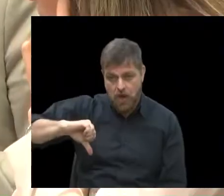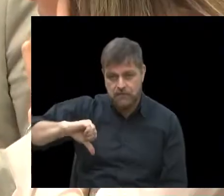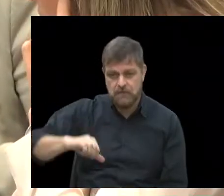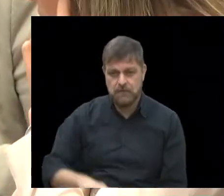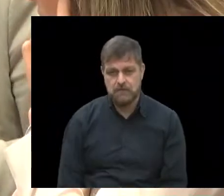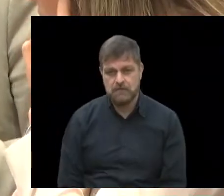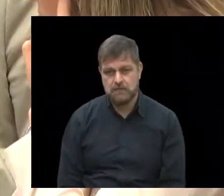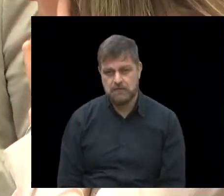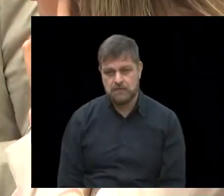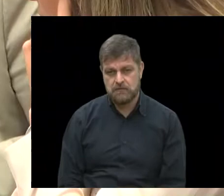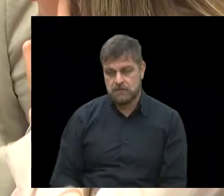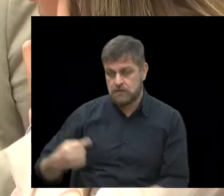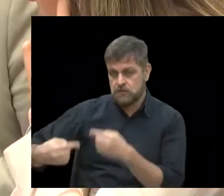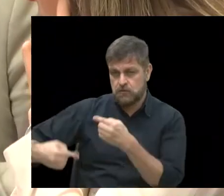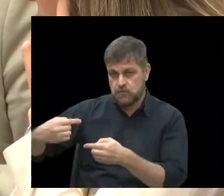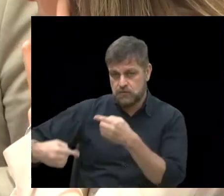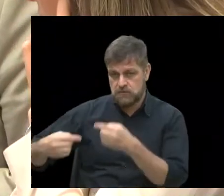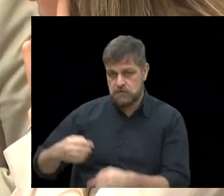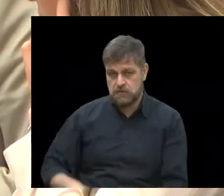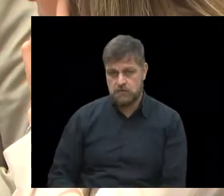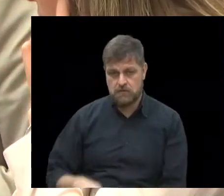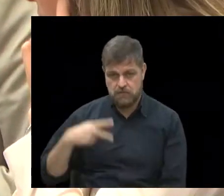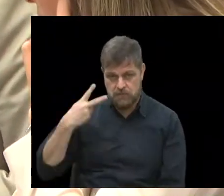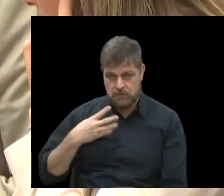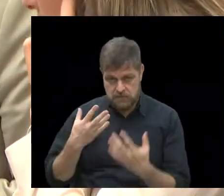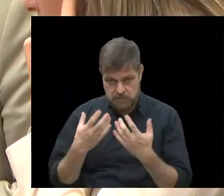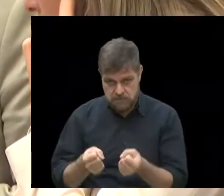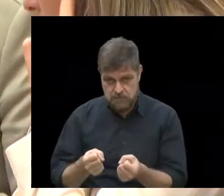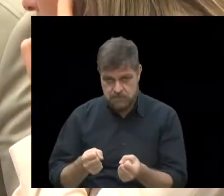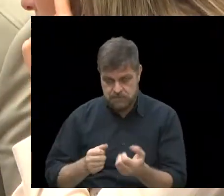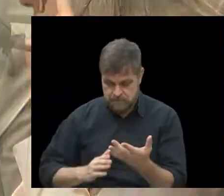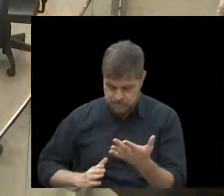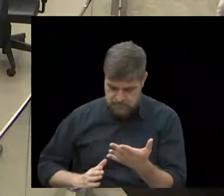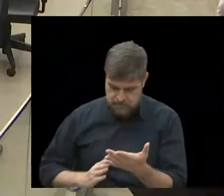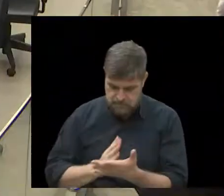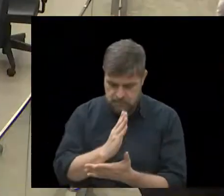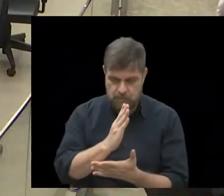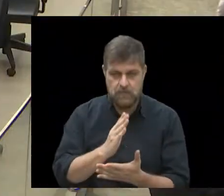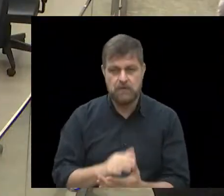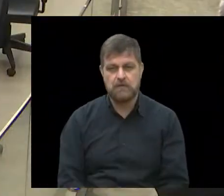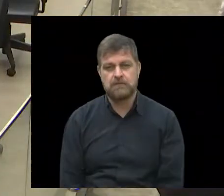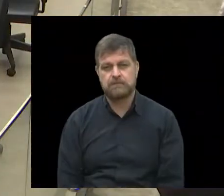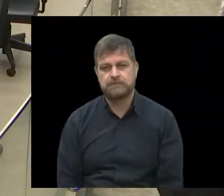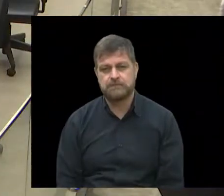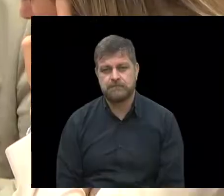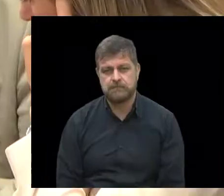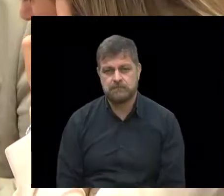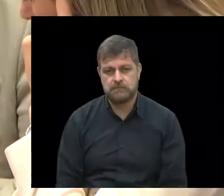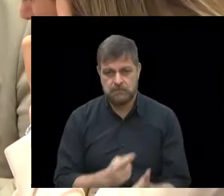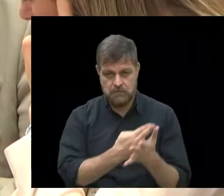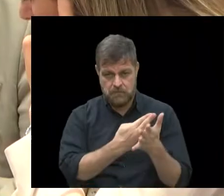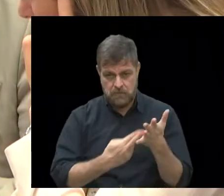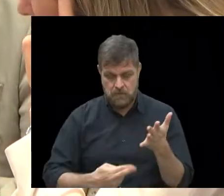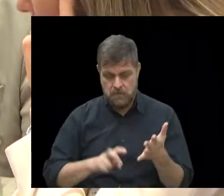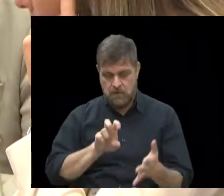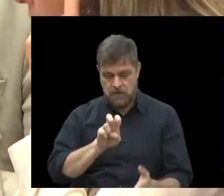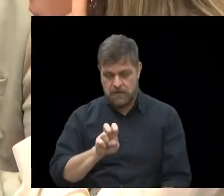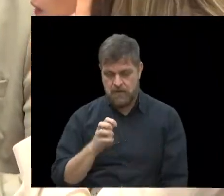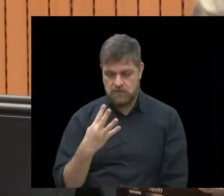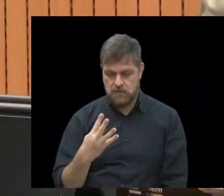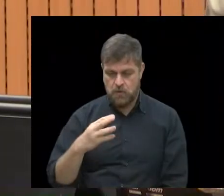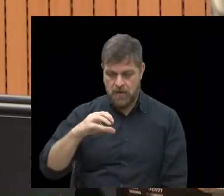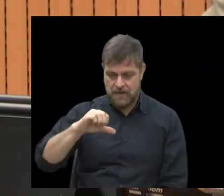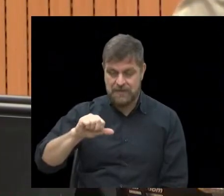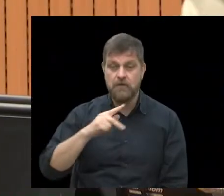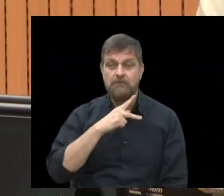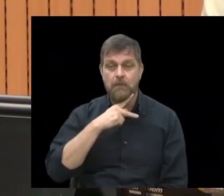Em discussão. Favoráveis permaneçam como estão. Aprovado. Requerimento número 549 do senhor